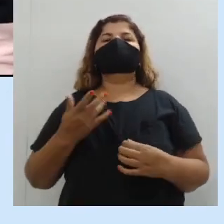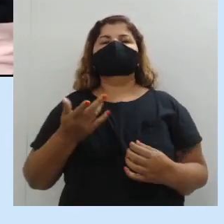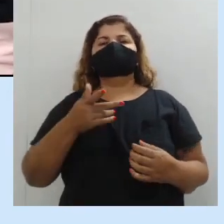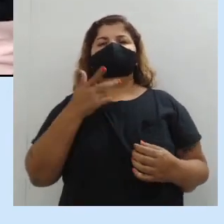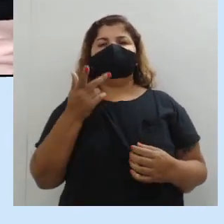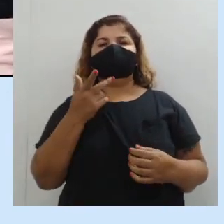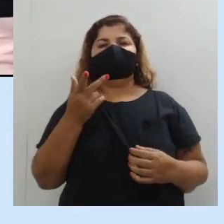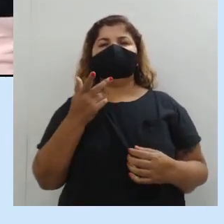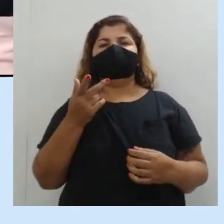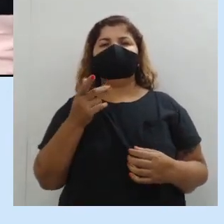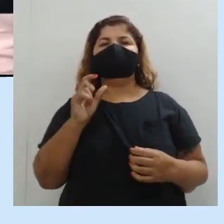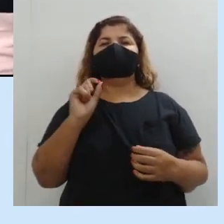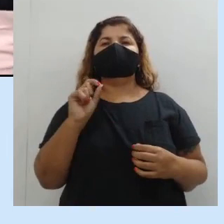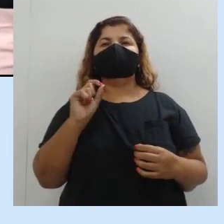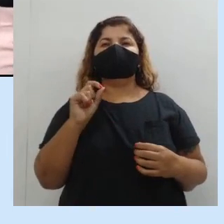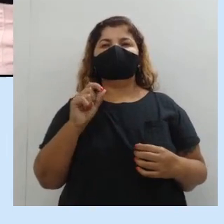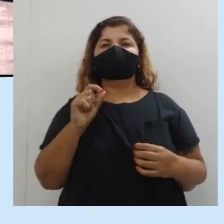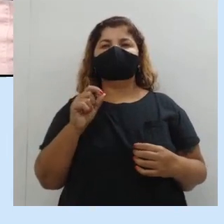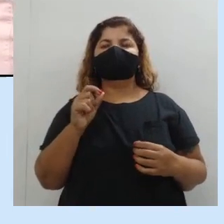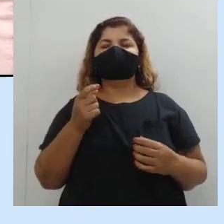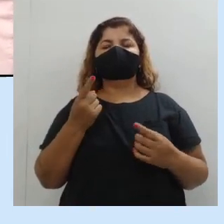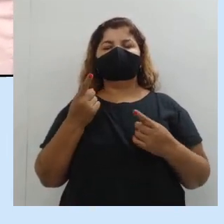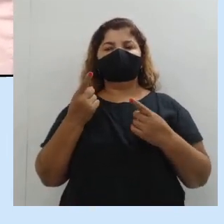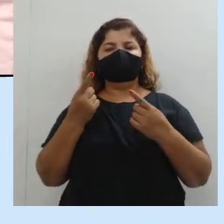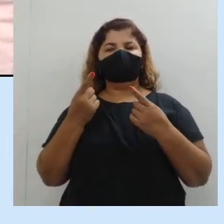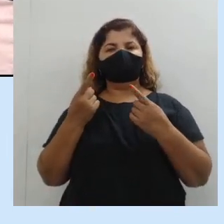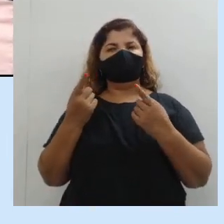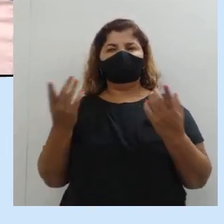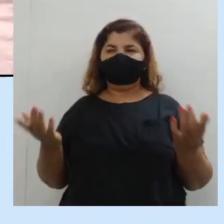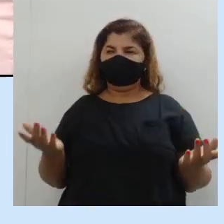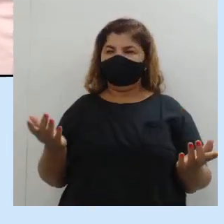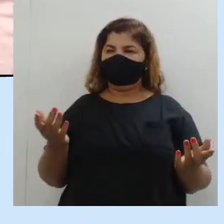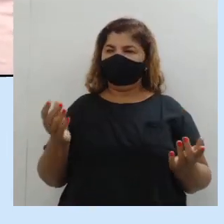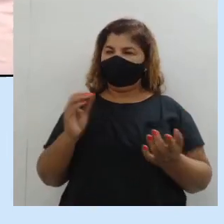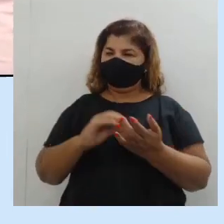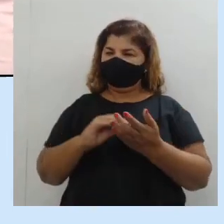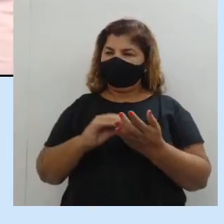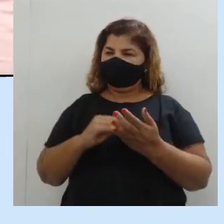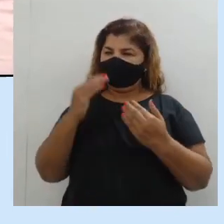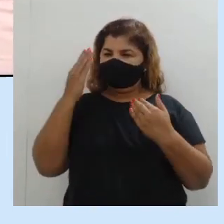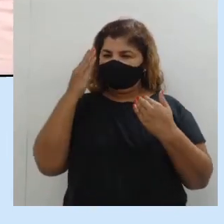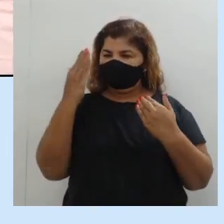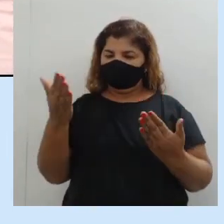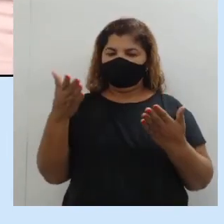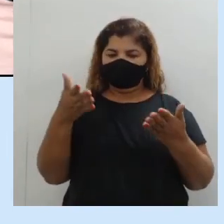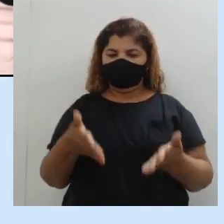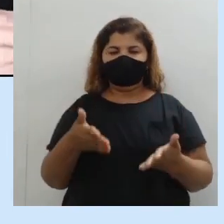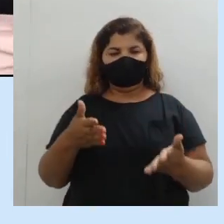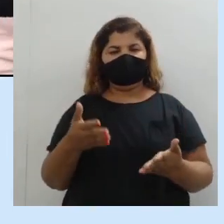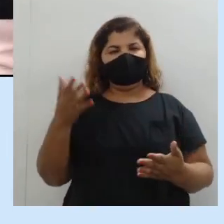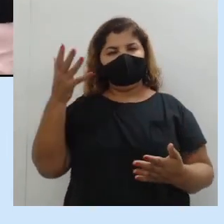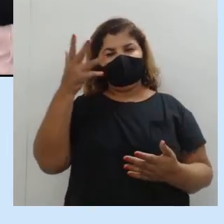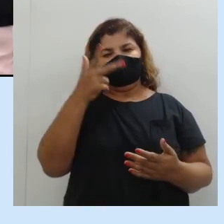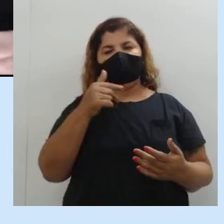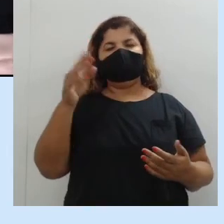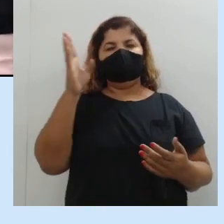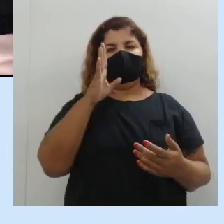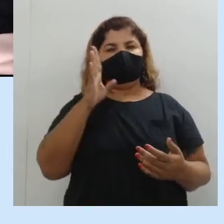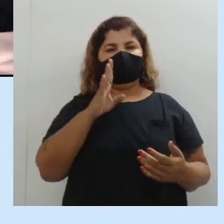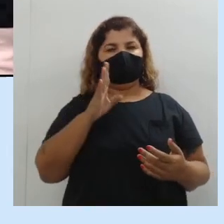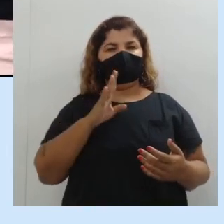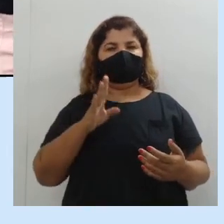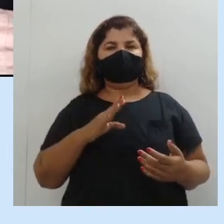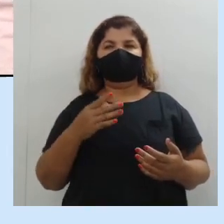falou fraternal e persuasivo: "Ingrato, tens uma terra tão bela, tão rica